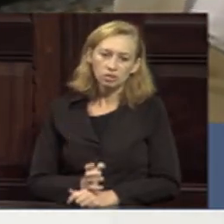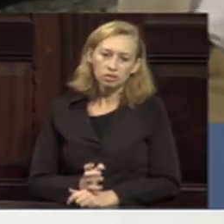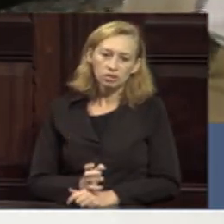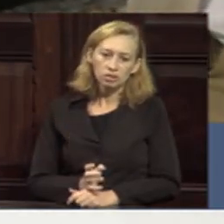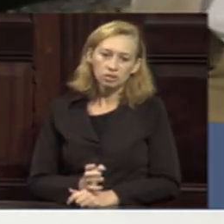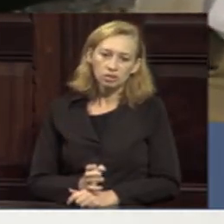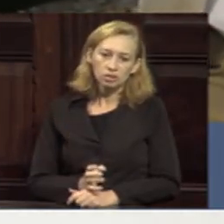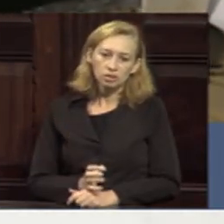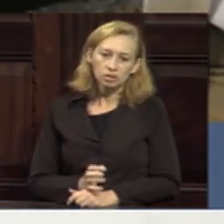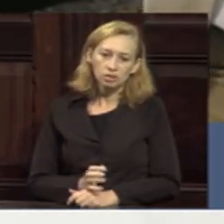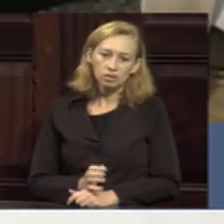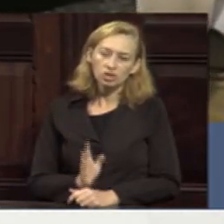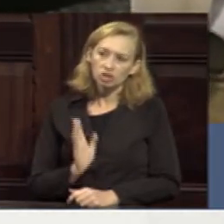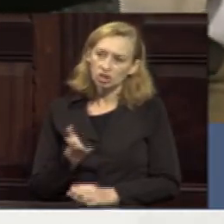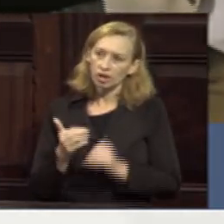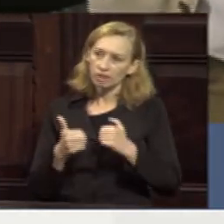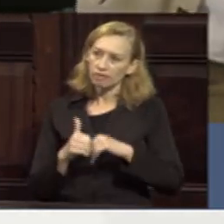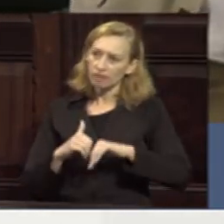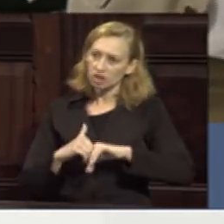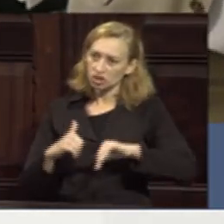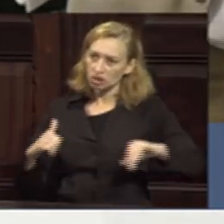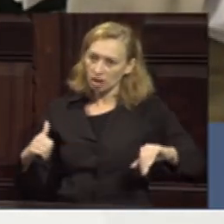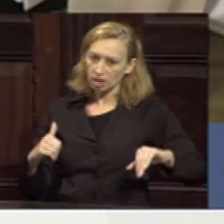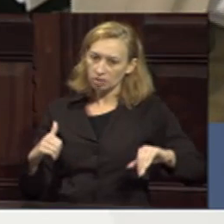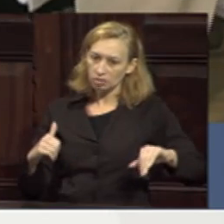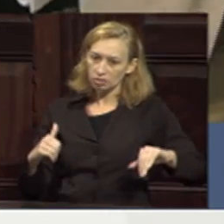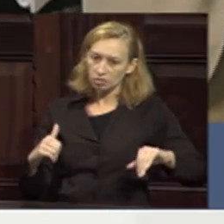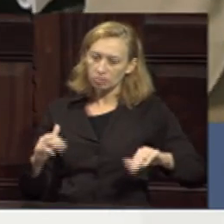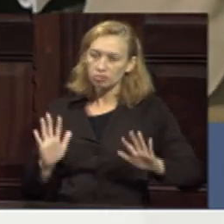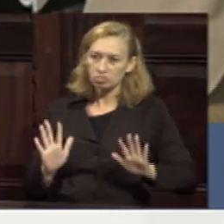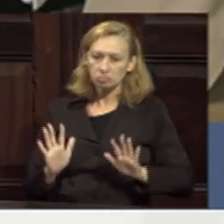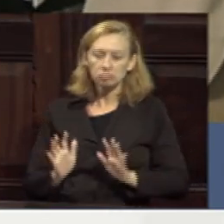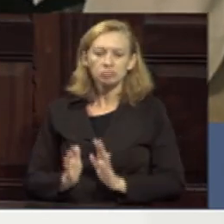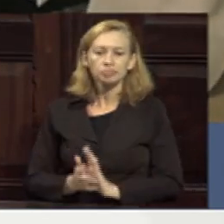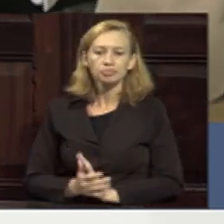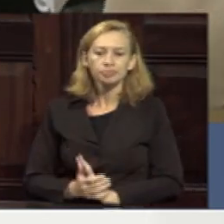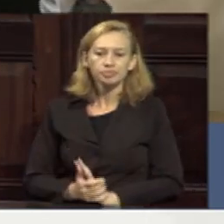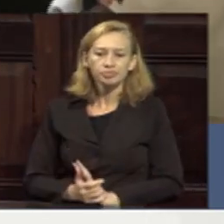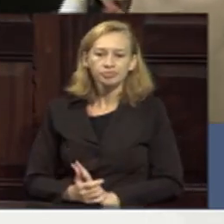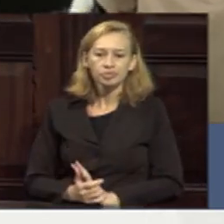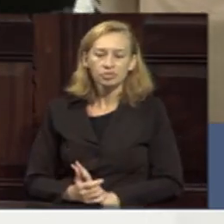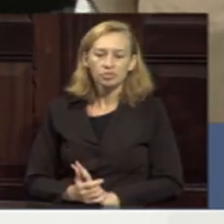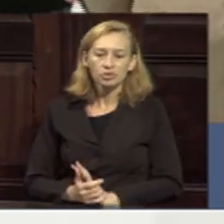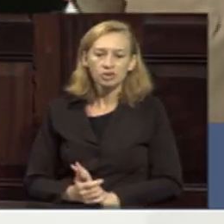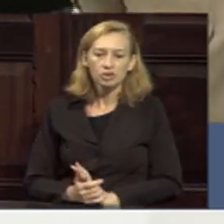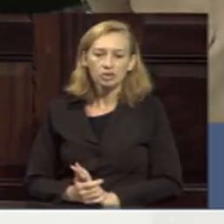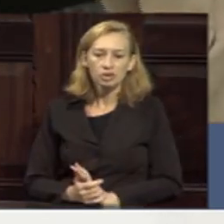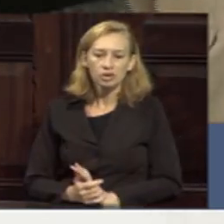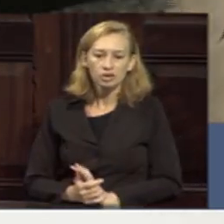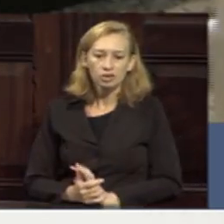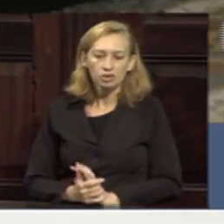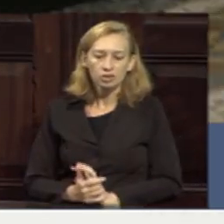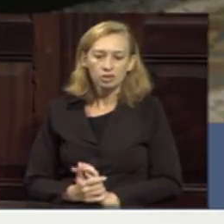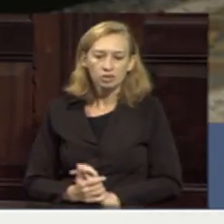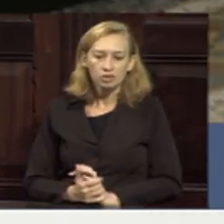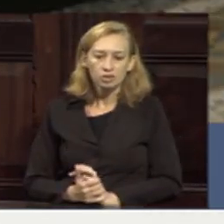do exercício do mandato, não como aqui, presidente do